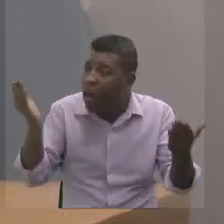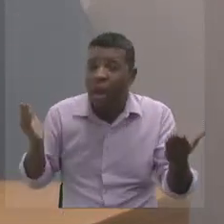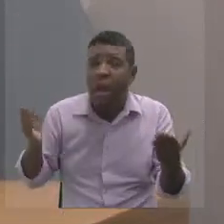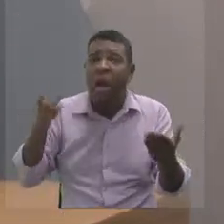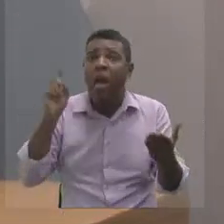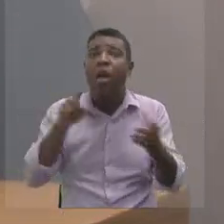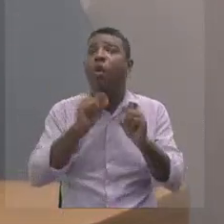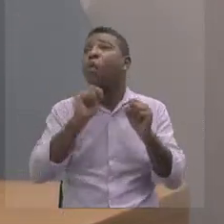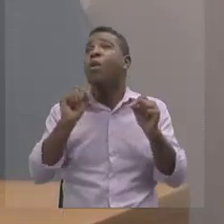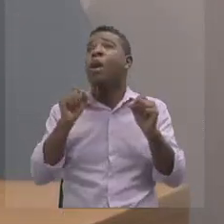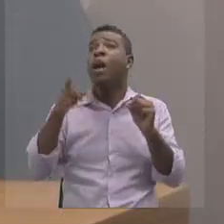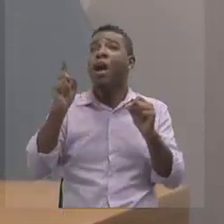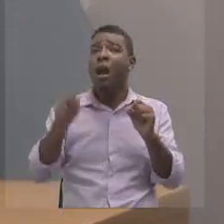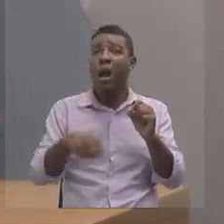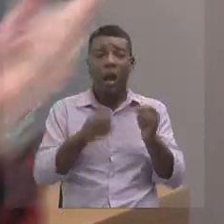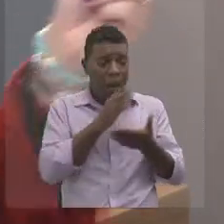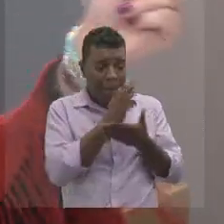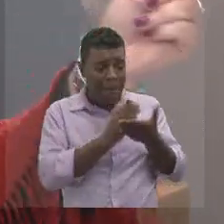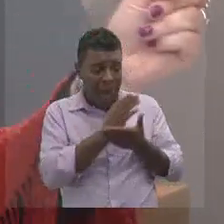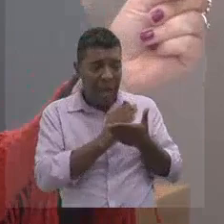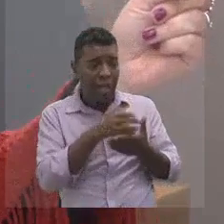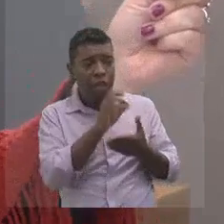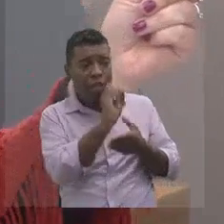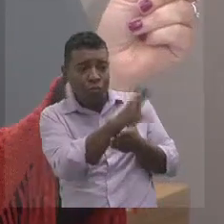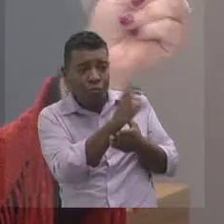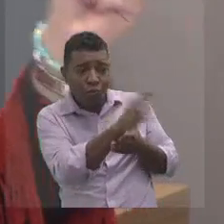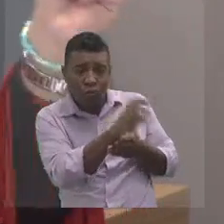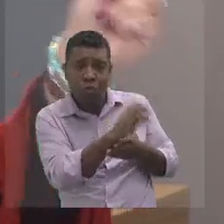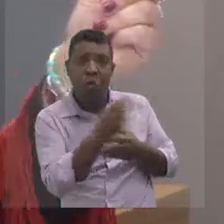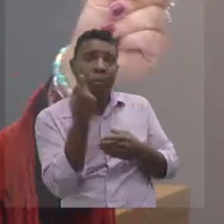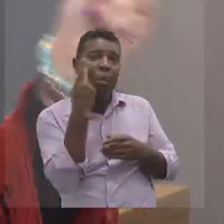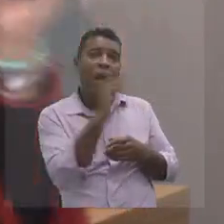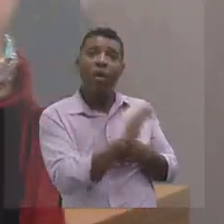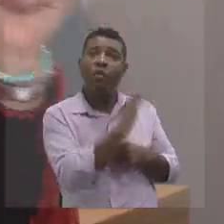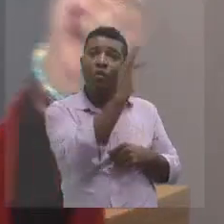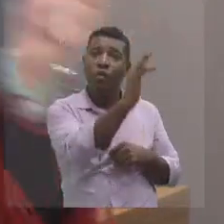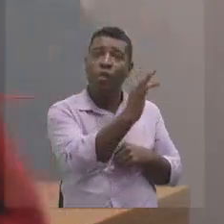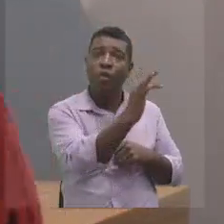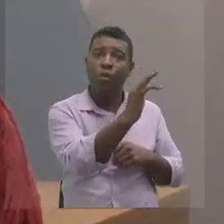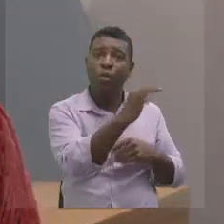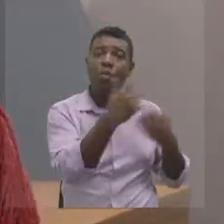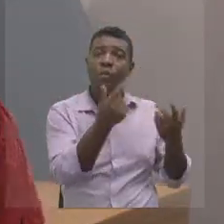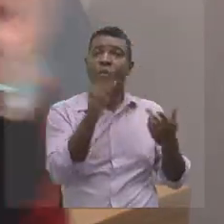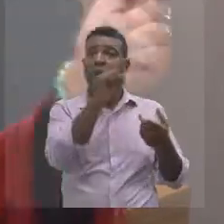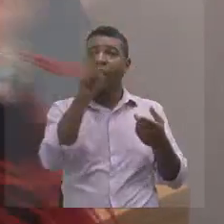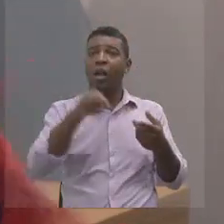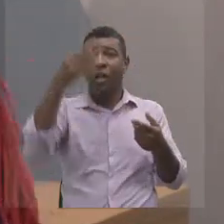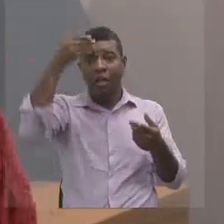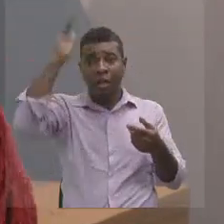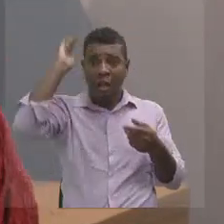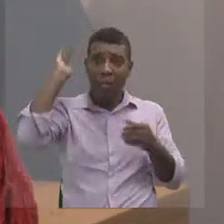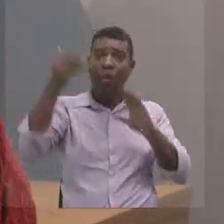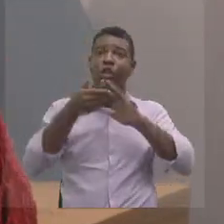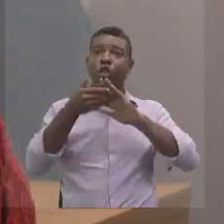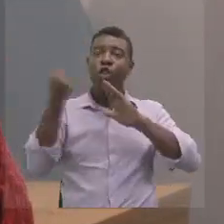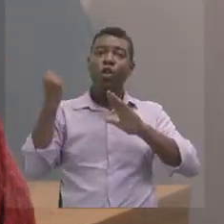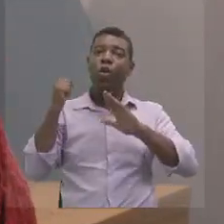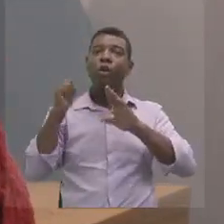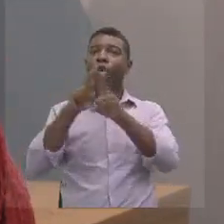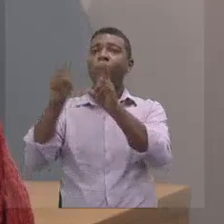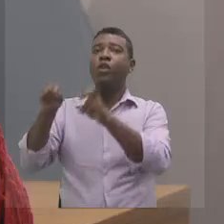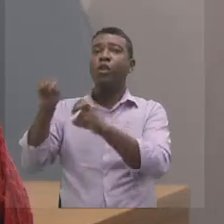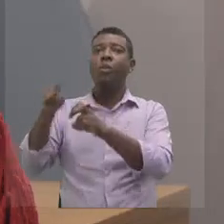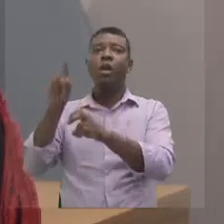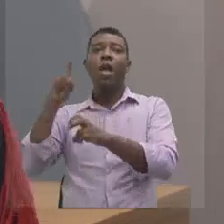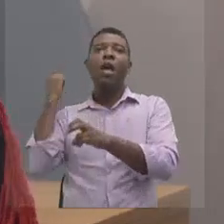dedicar ao seu futuro nós acabamos de resolver o futuro que o governo Zema tirou o tapete de todo mundo com a questão do ex